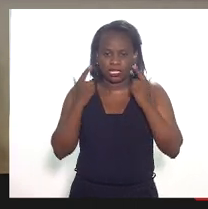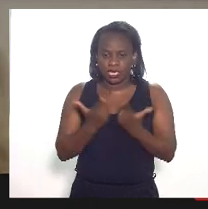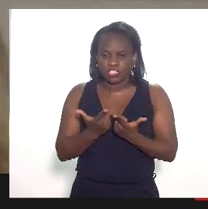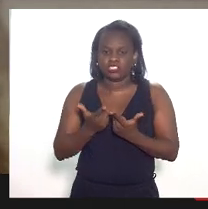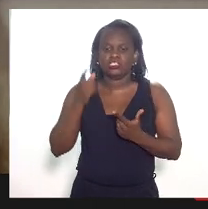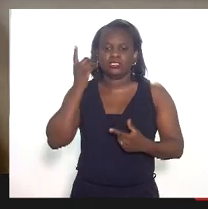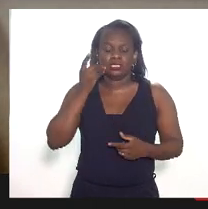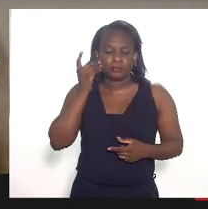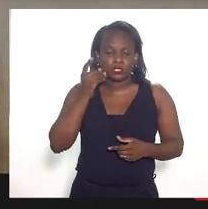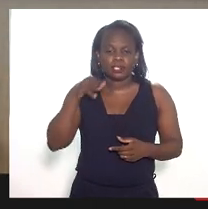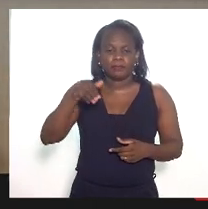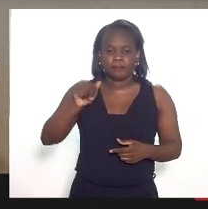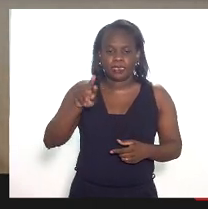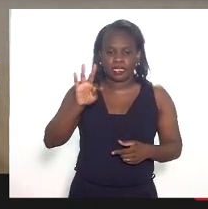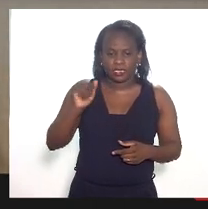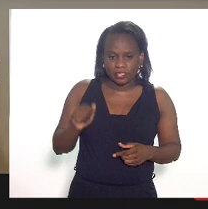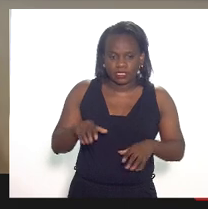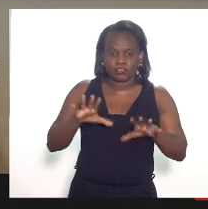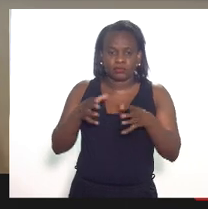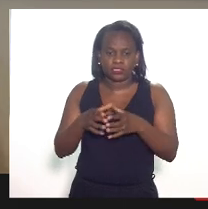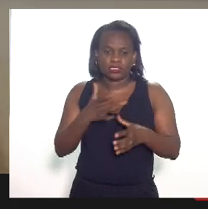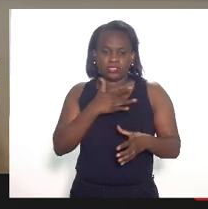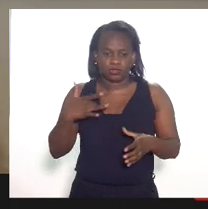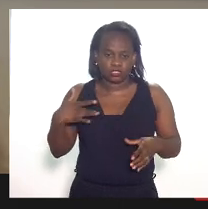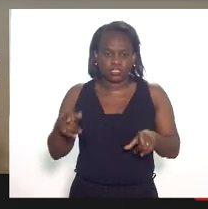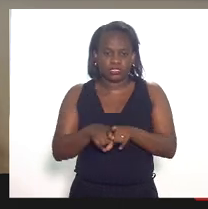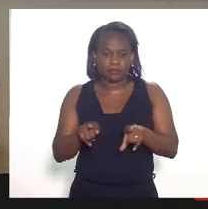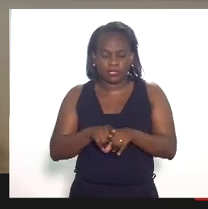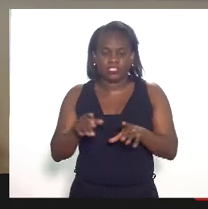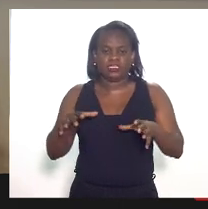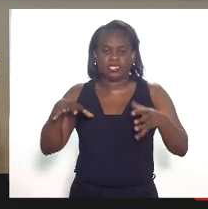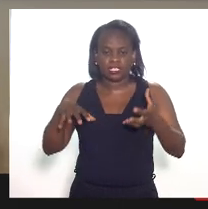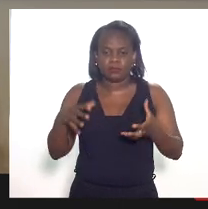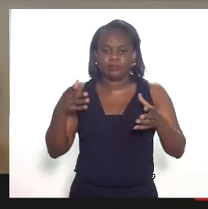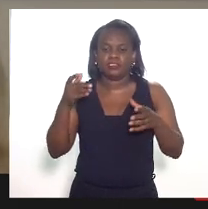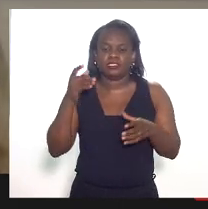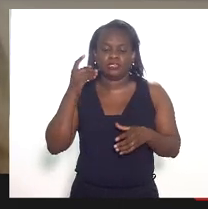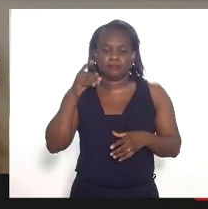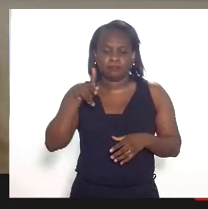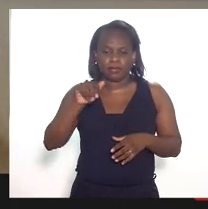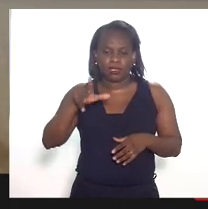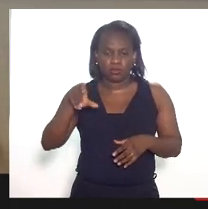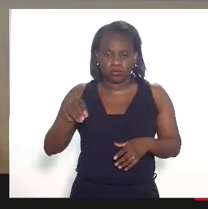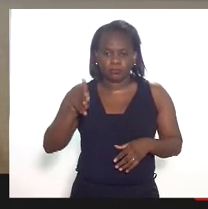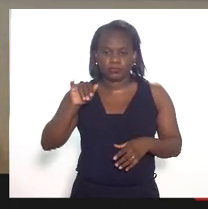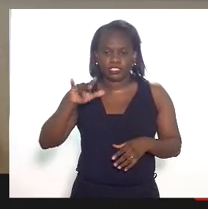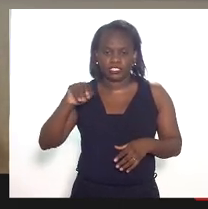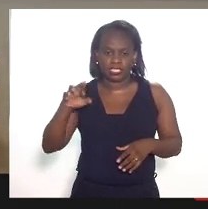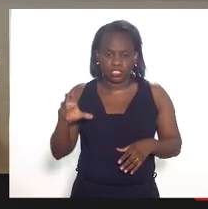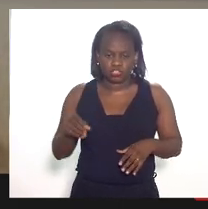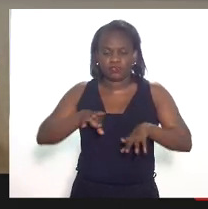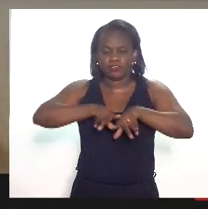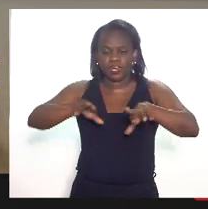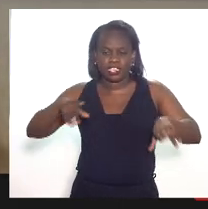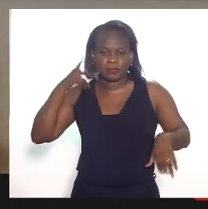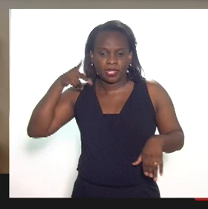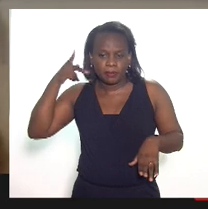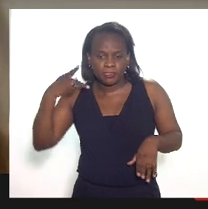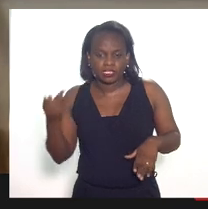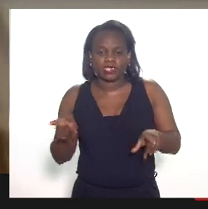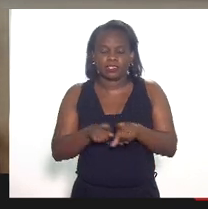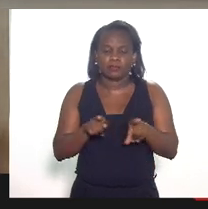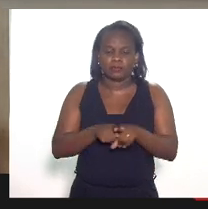deputada Marta, da Comissão de Saúde também da Câmara, deputado Paulo Pinheiro, e demais parlamentares,